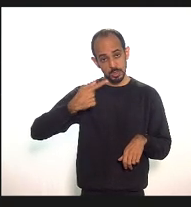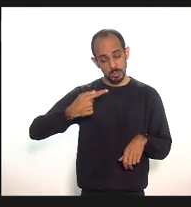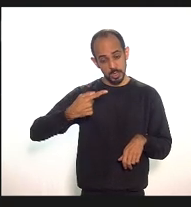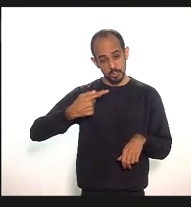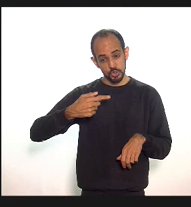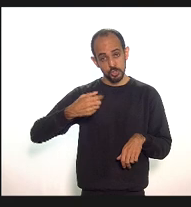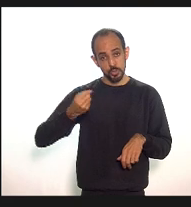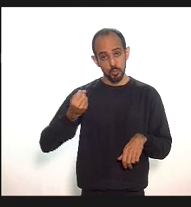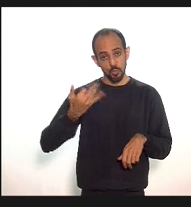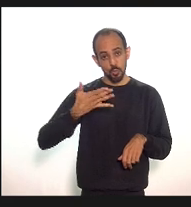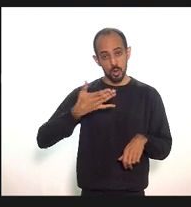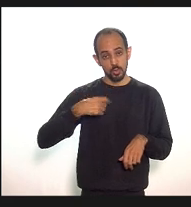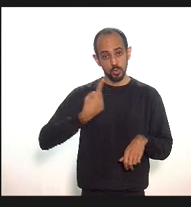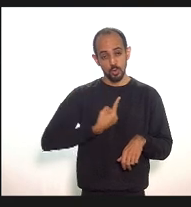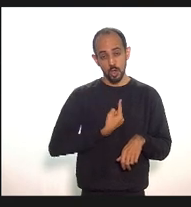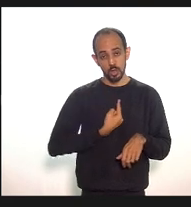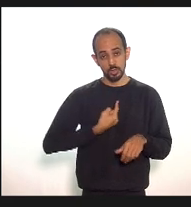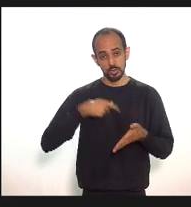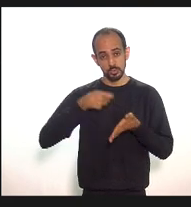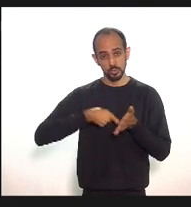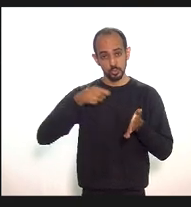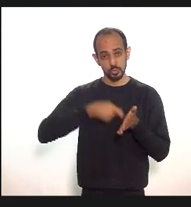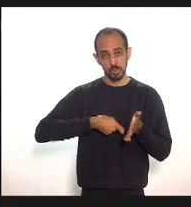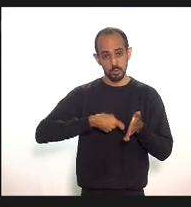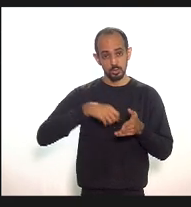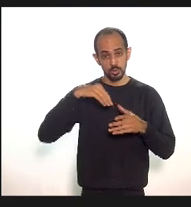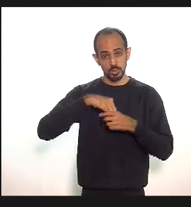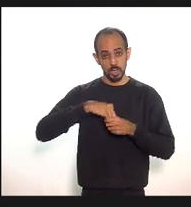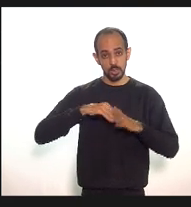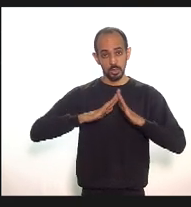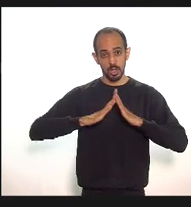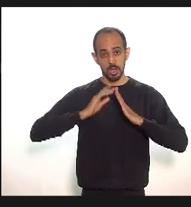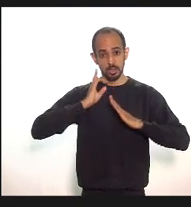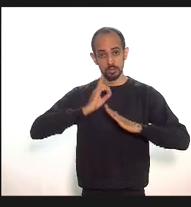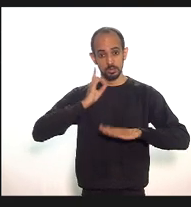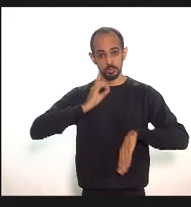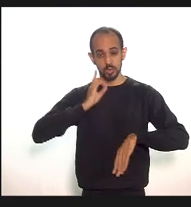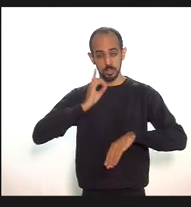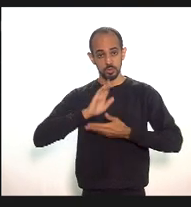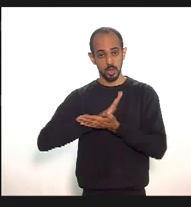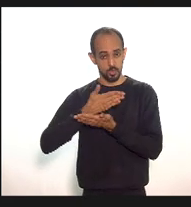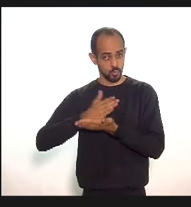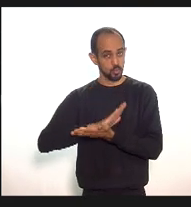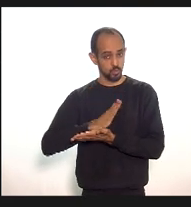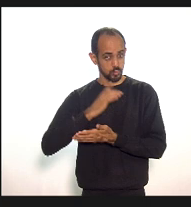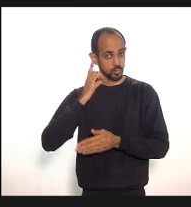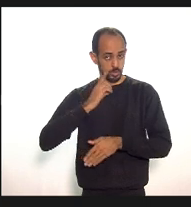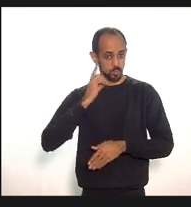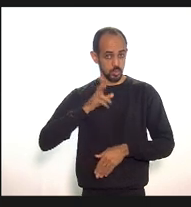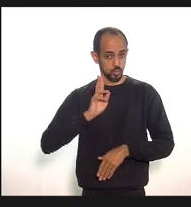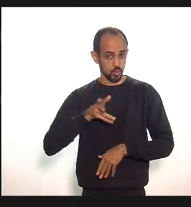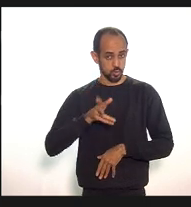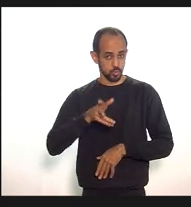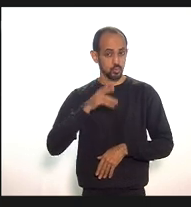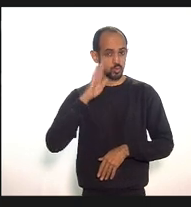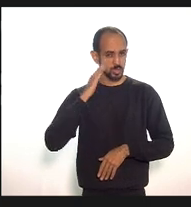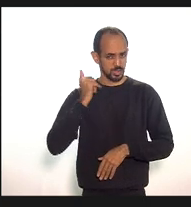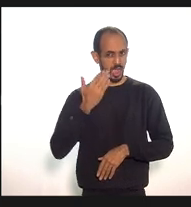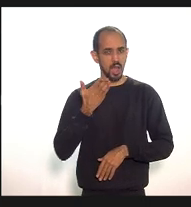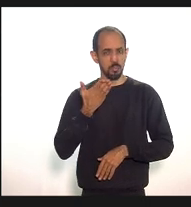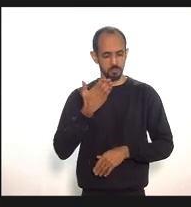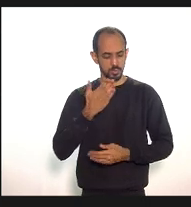o enfrentamos dentro da alerj e alguns deputados ainda estão aqui têm